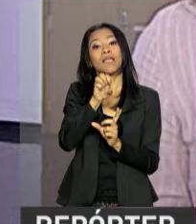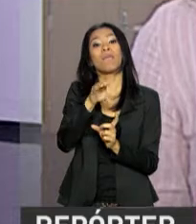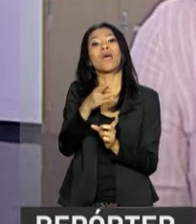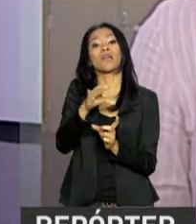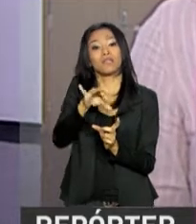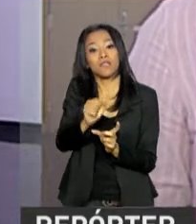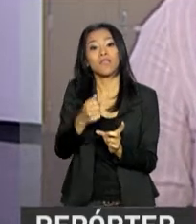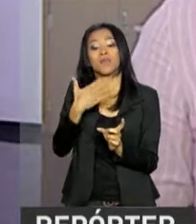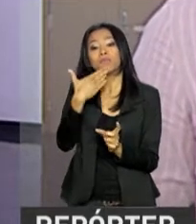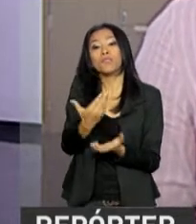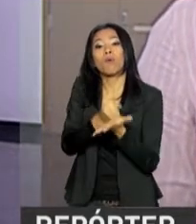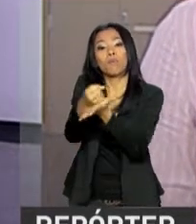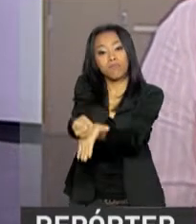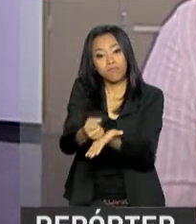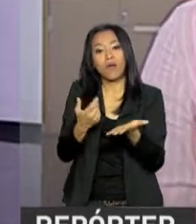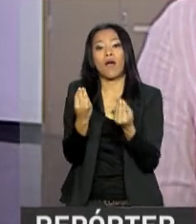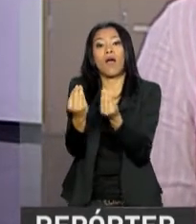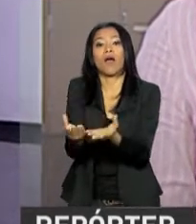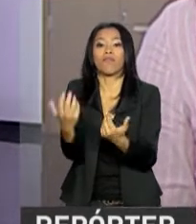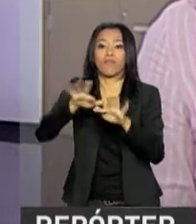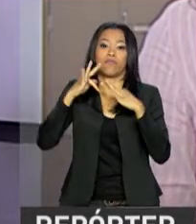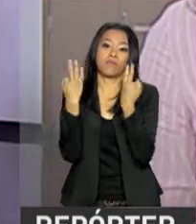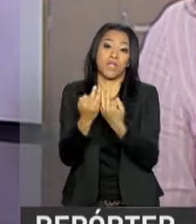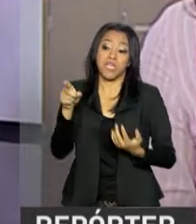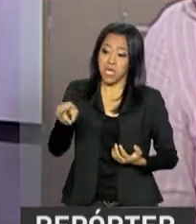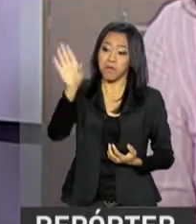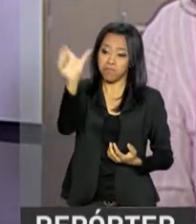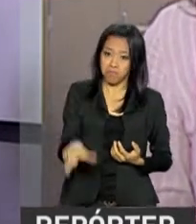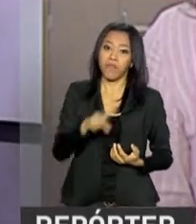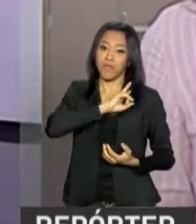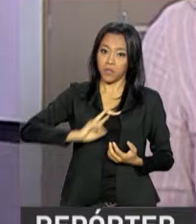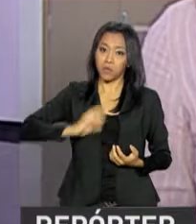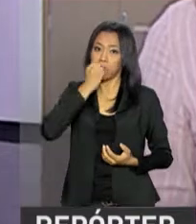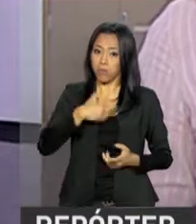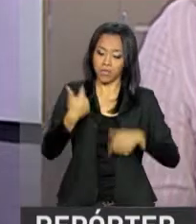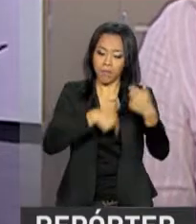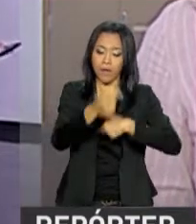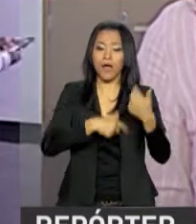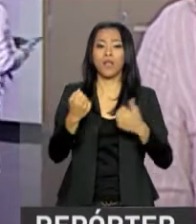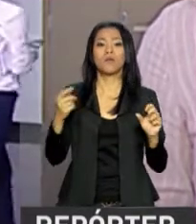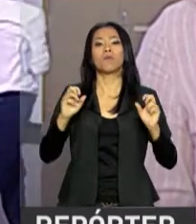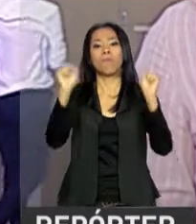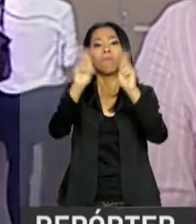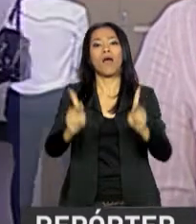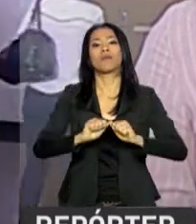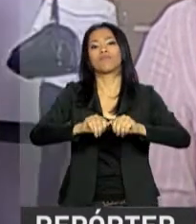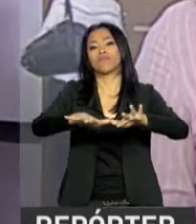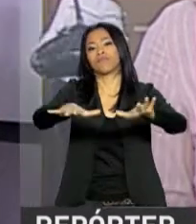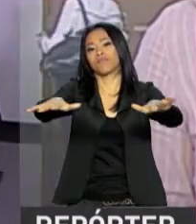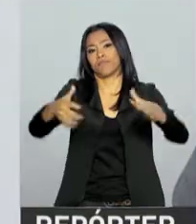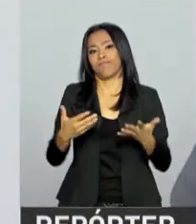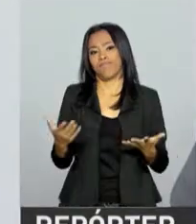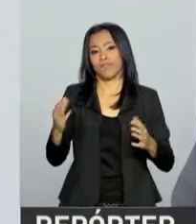das vítimas e lembrou que a vereadora fazia um trabalho para preservar a paz ea tranqüilidade na cidade do rio de